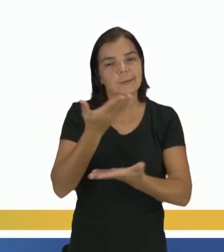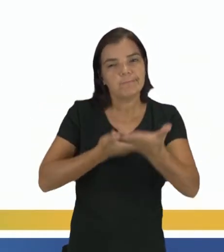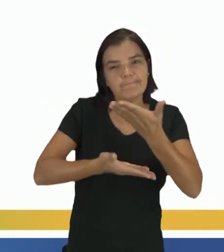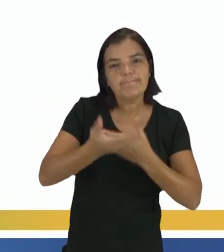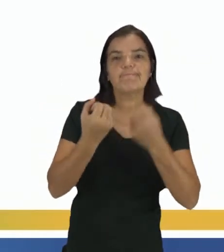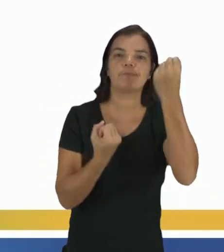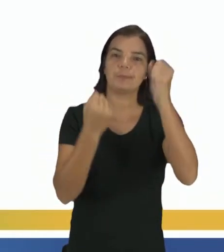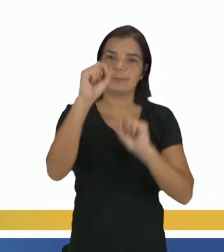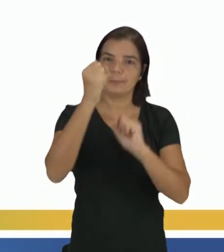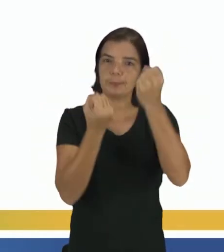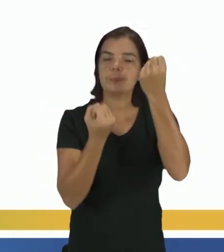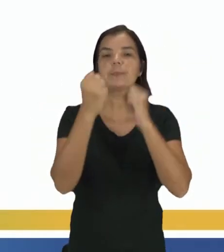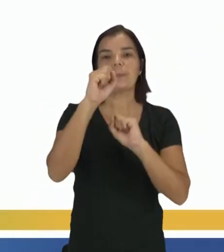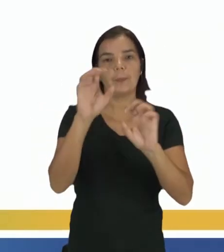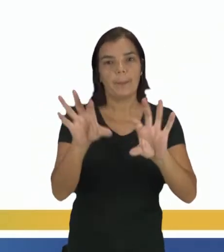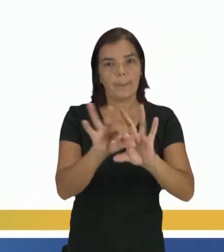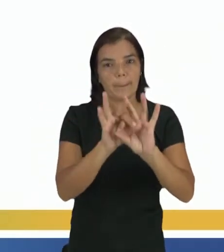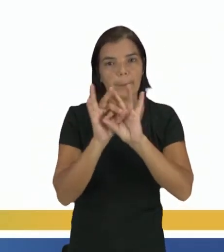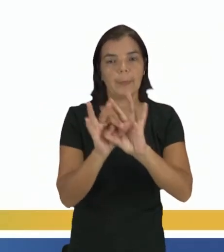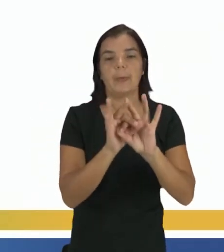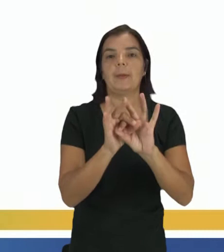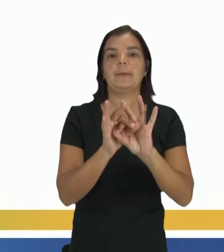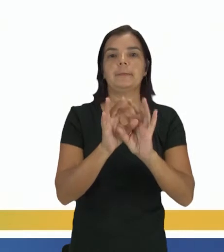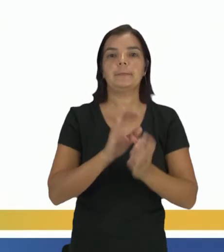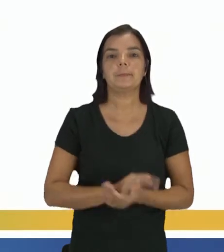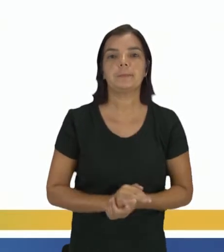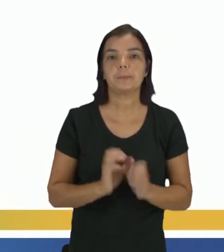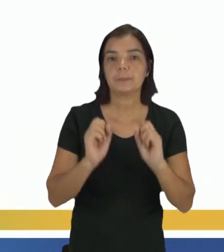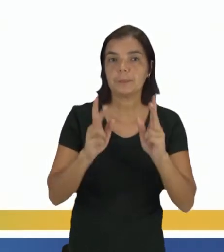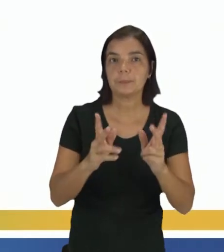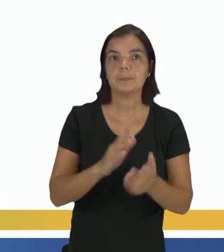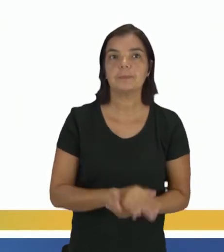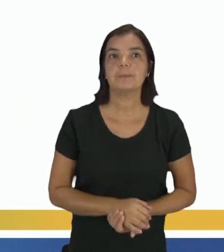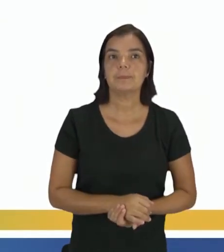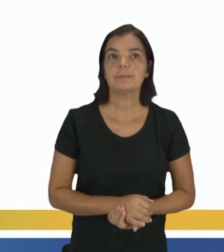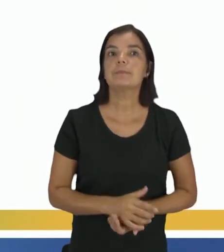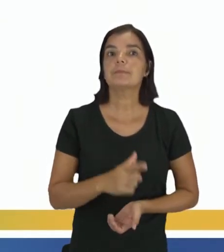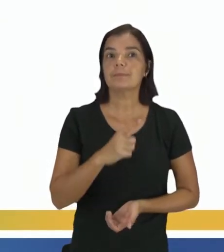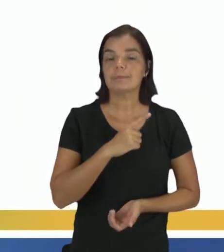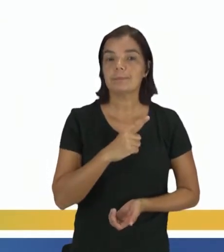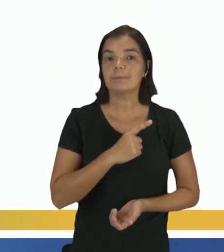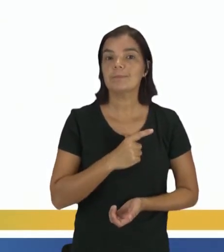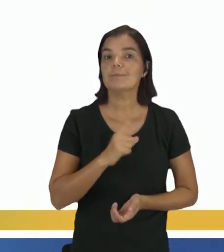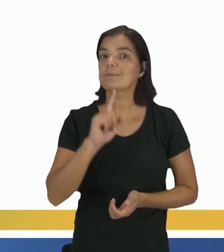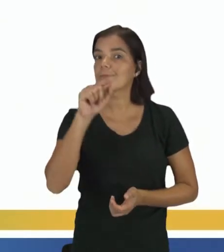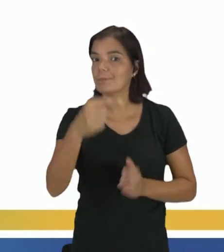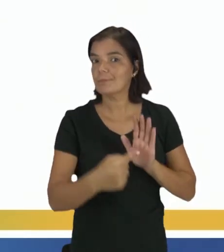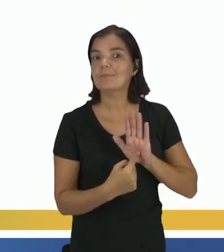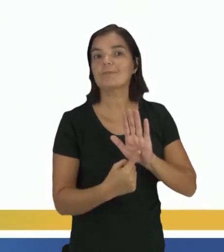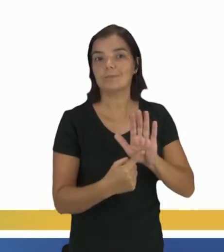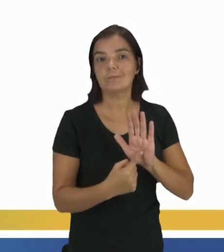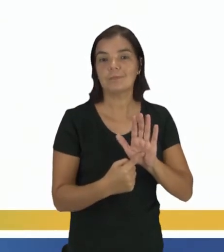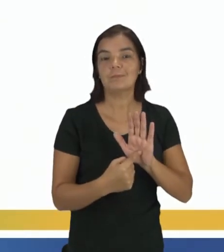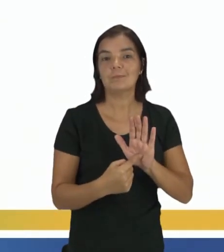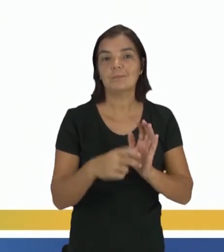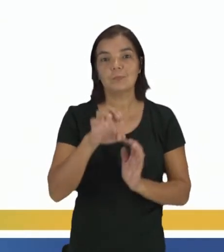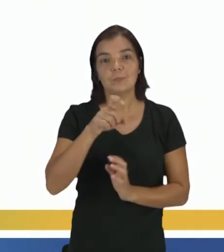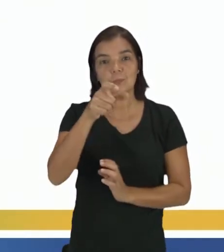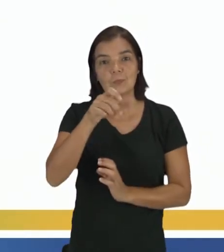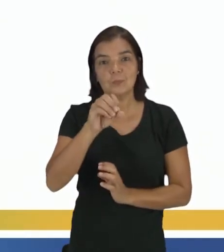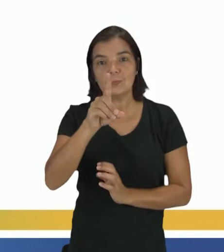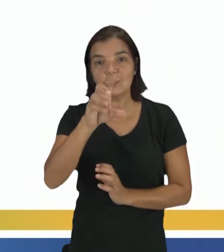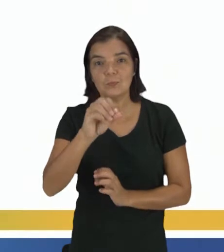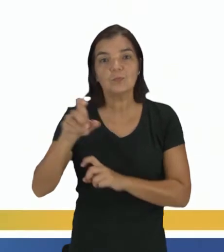relação industrial, que está intimamente ligada às indústrias, ok? Com isso também cabe destacar um outro fator, que é o chamado de êxodo